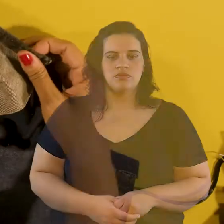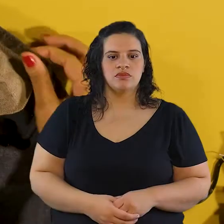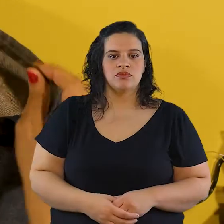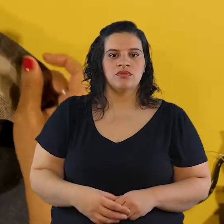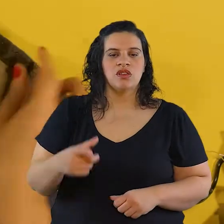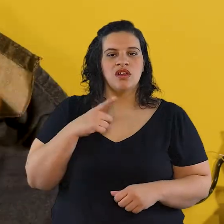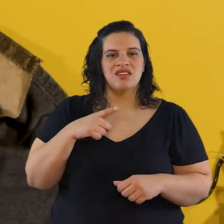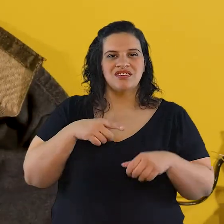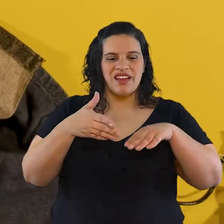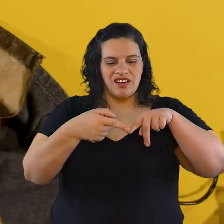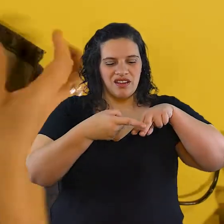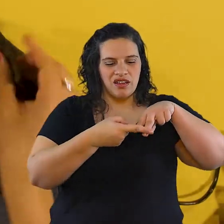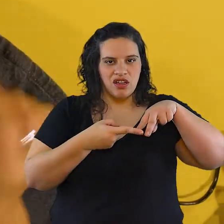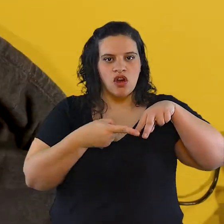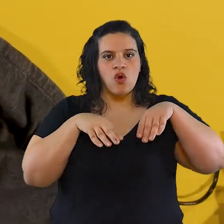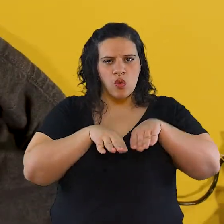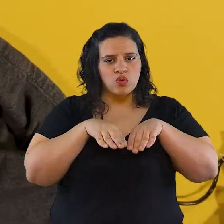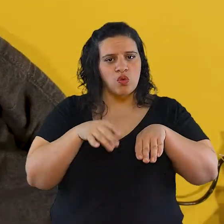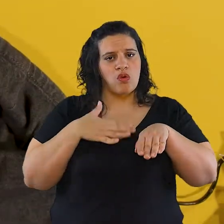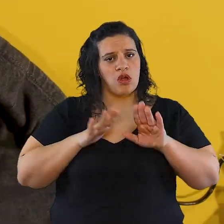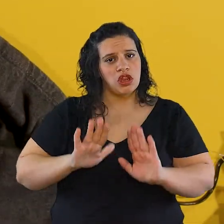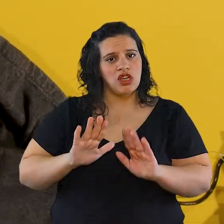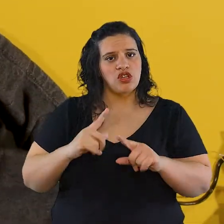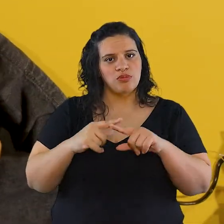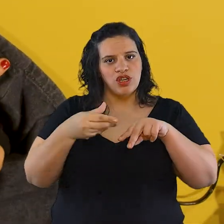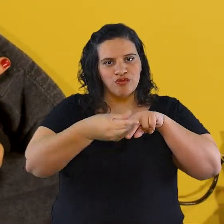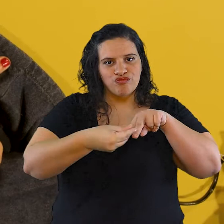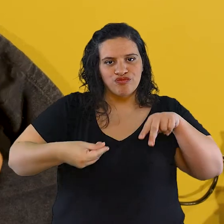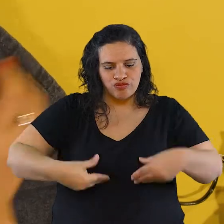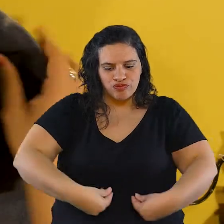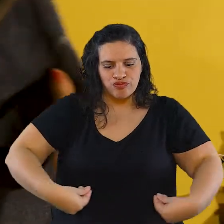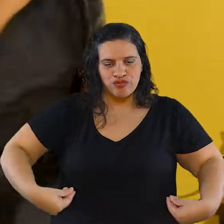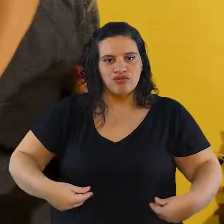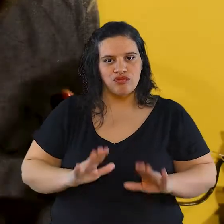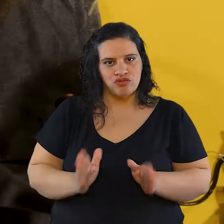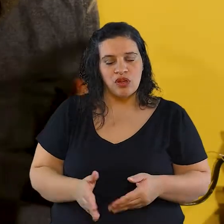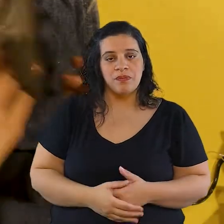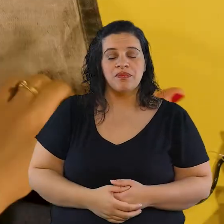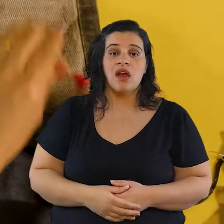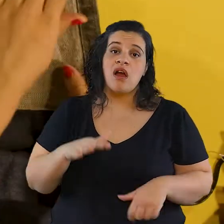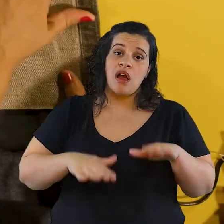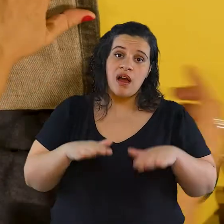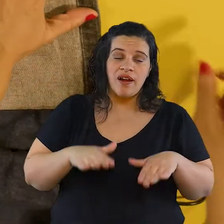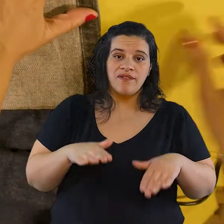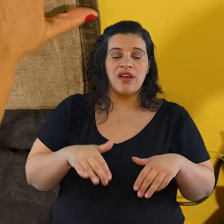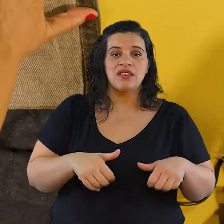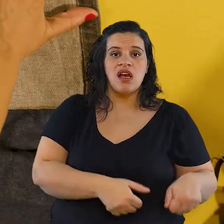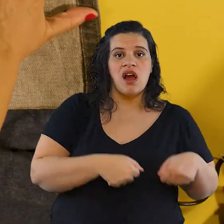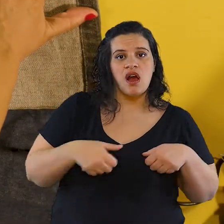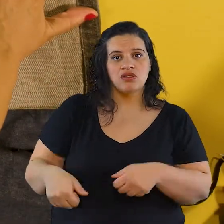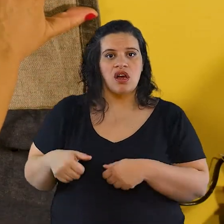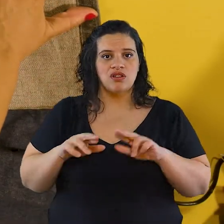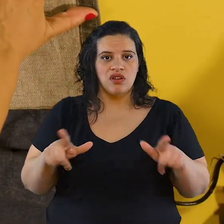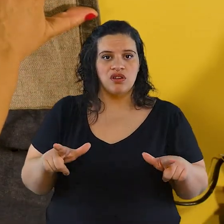Essa parte aqui eu deixei com a costura da barra da calça, tá vendo? Porque aí também já dá um acabamento. Às vezes,